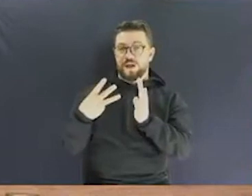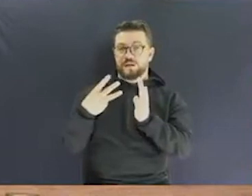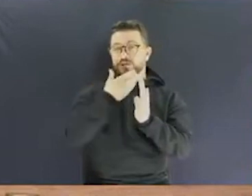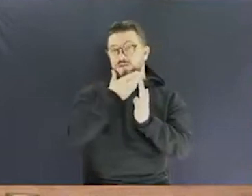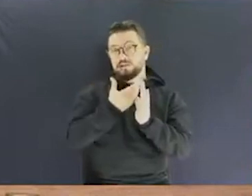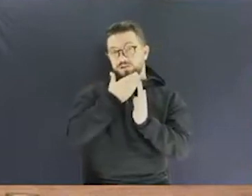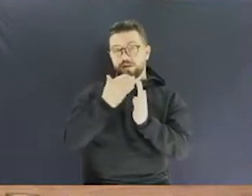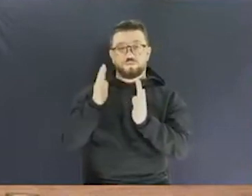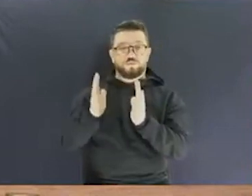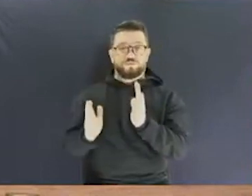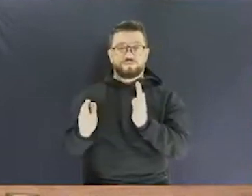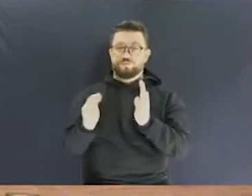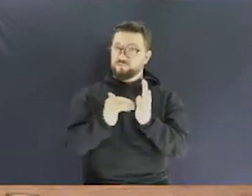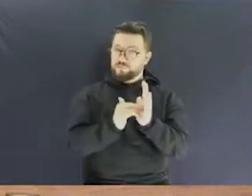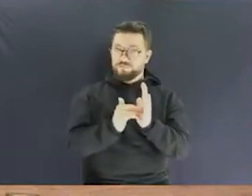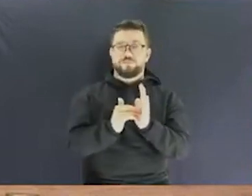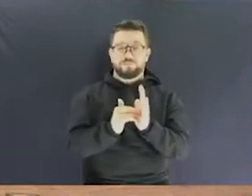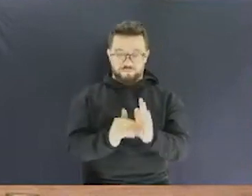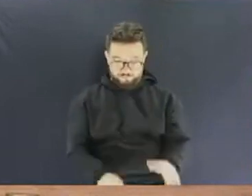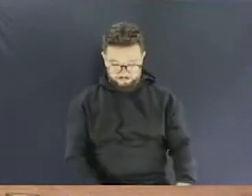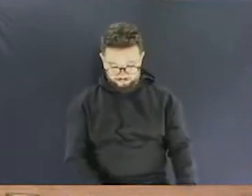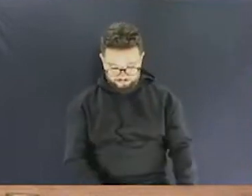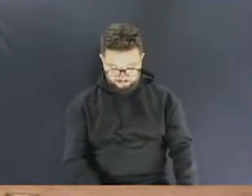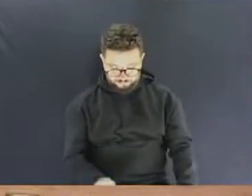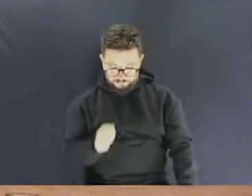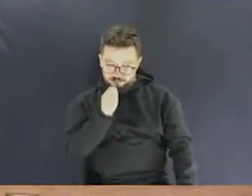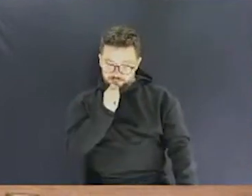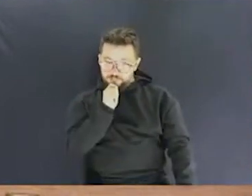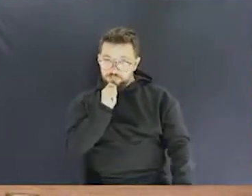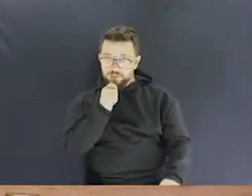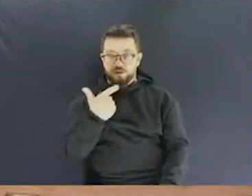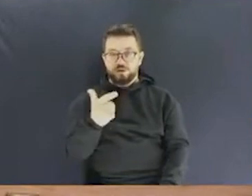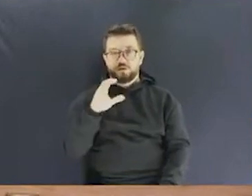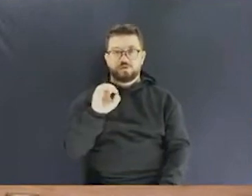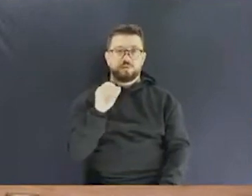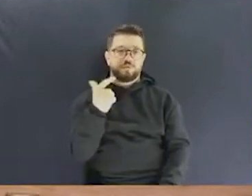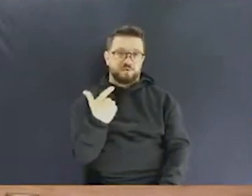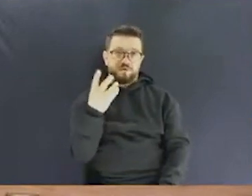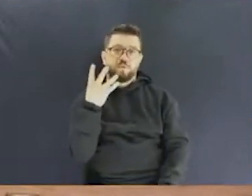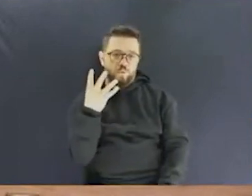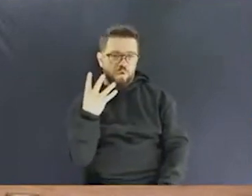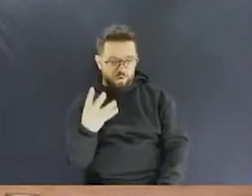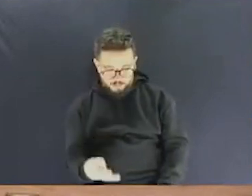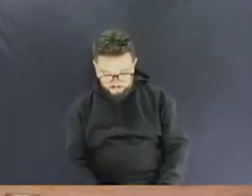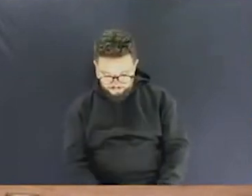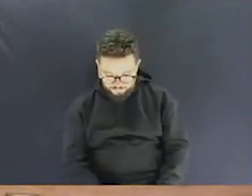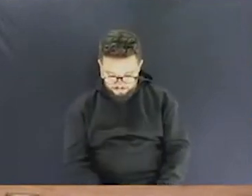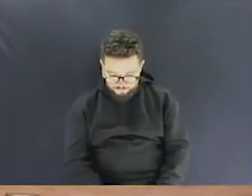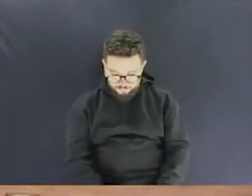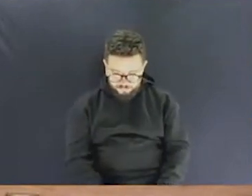do PPA. Então, nós temos o ano de 2024, e com certeza, grande parte daquilo, boa